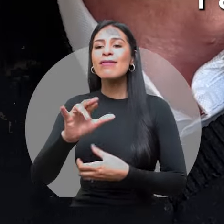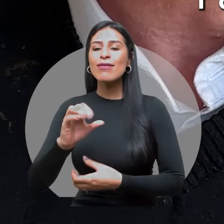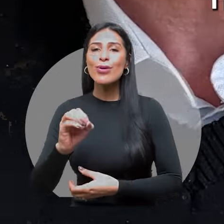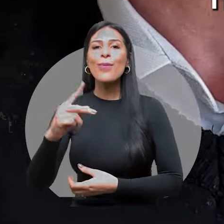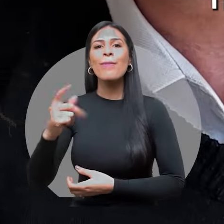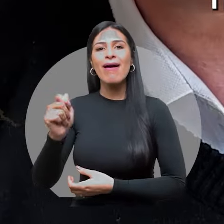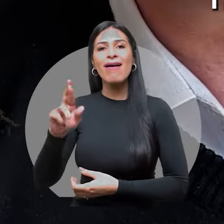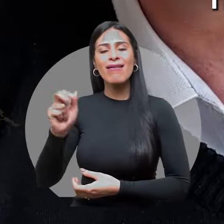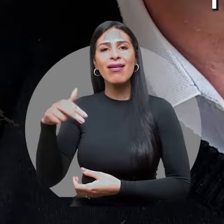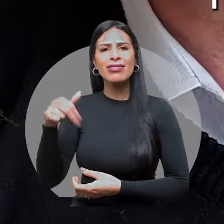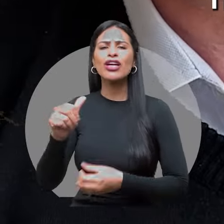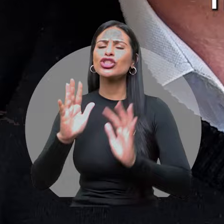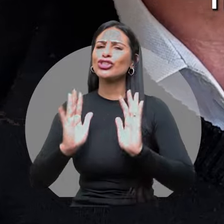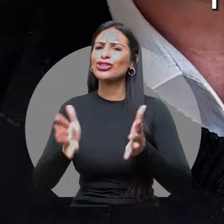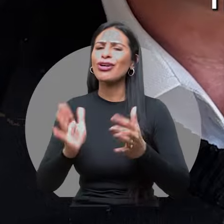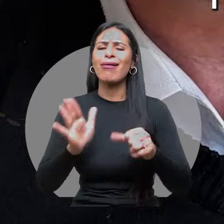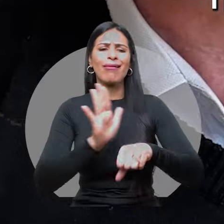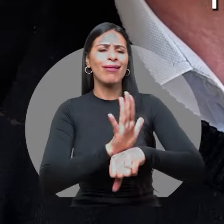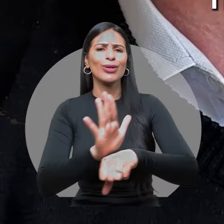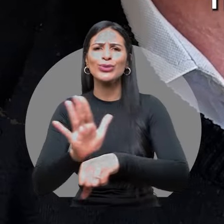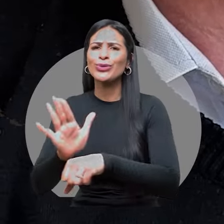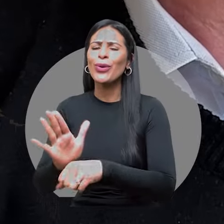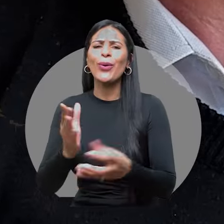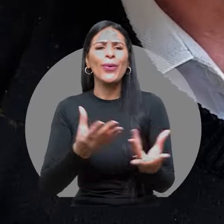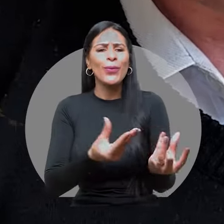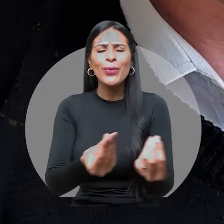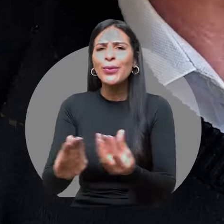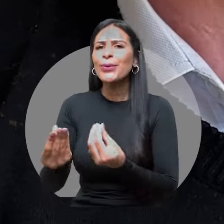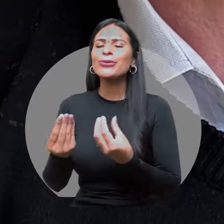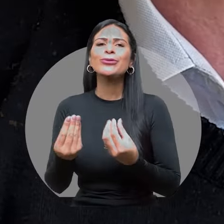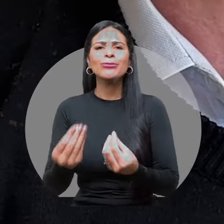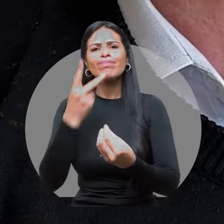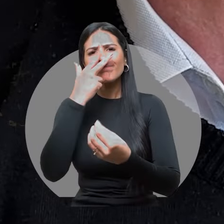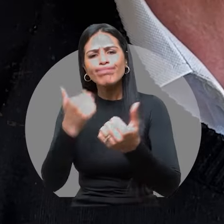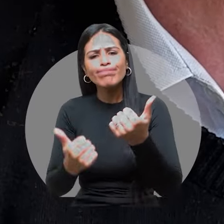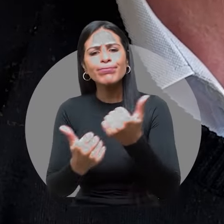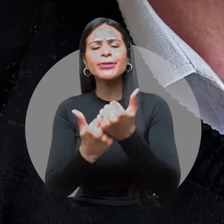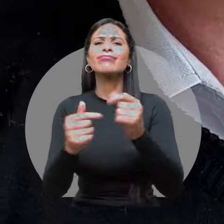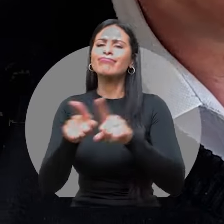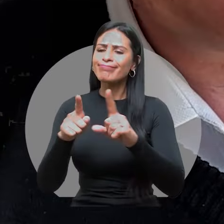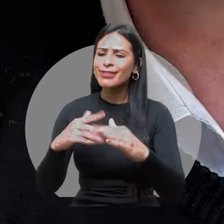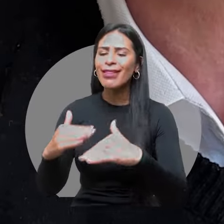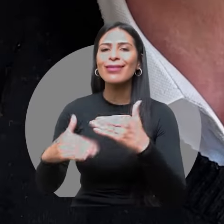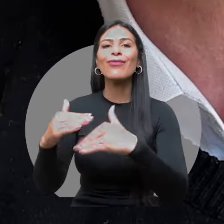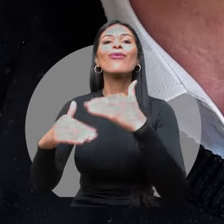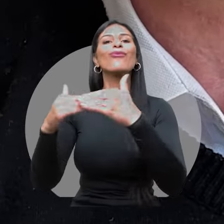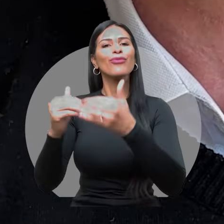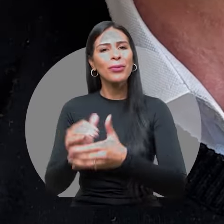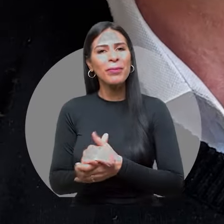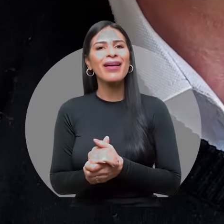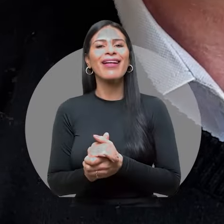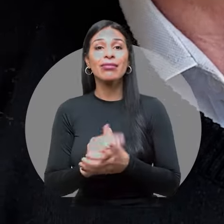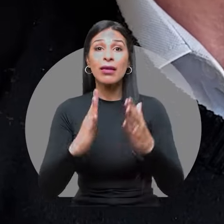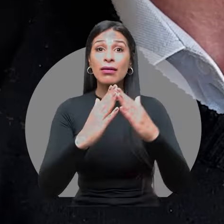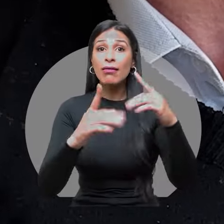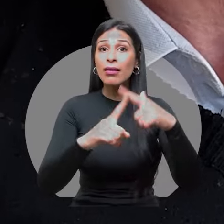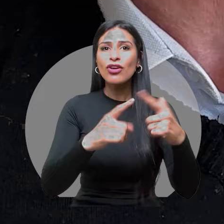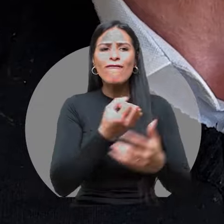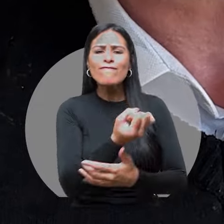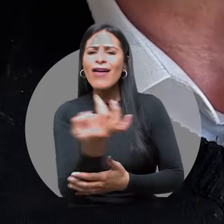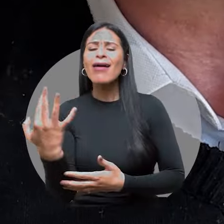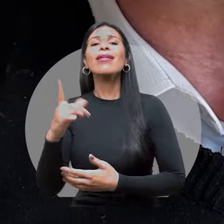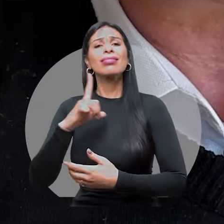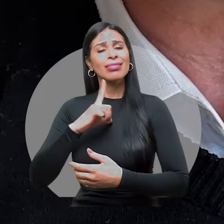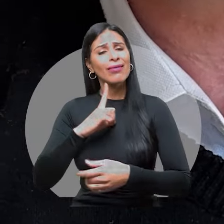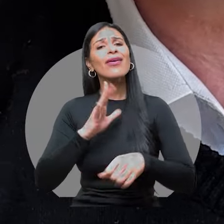Paraná, já produziu muitos frutos de fortalecimento e edificação.